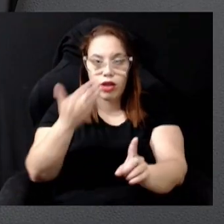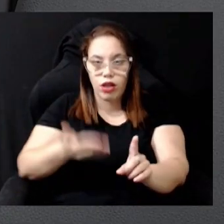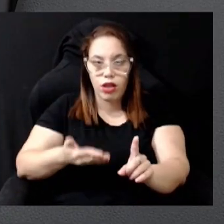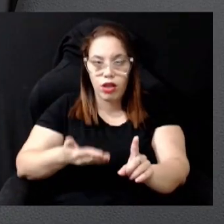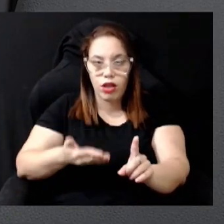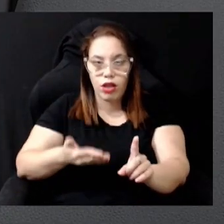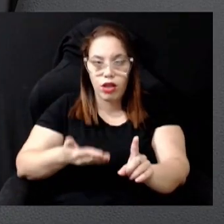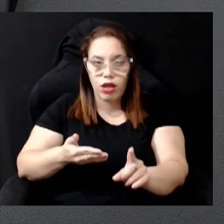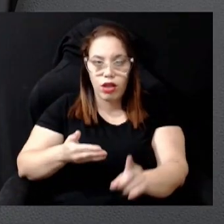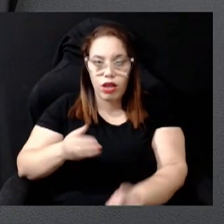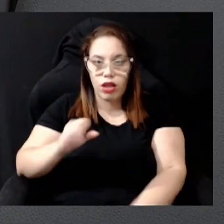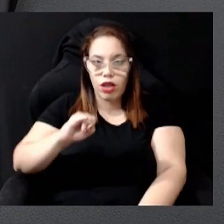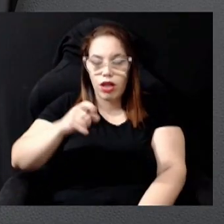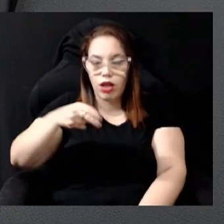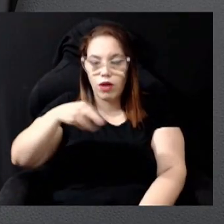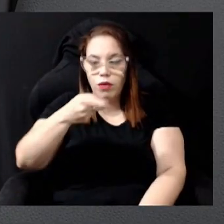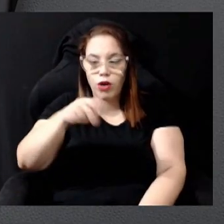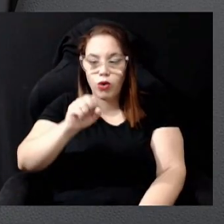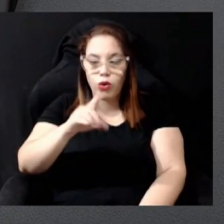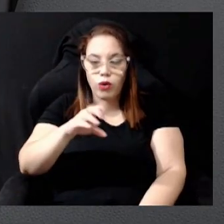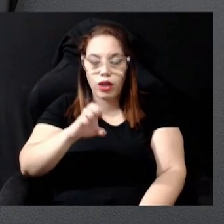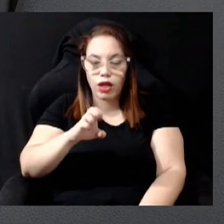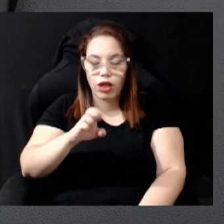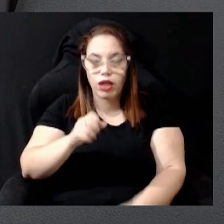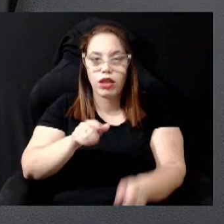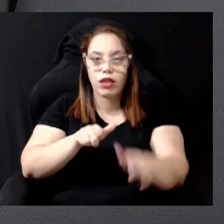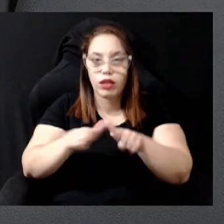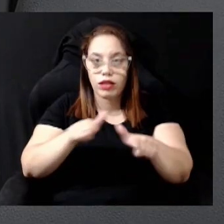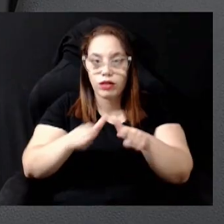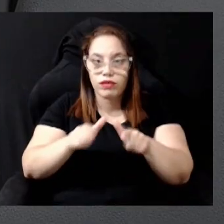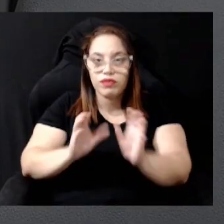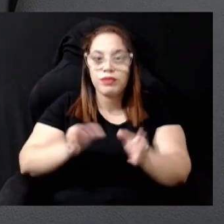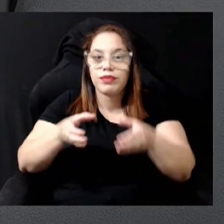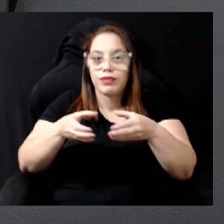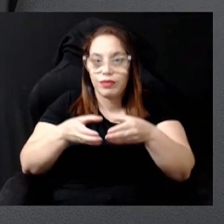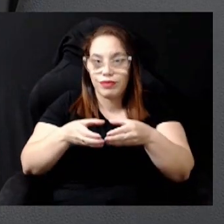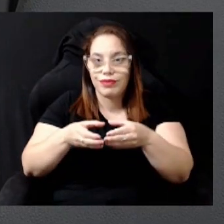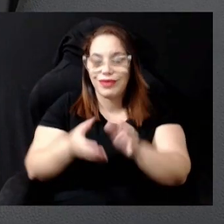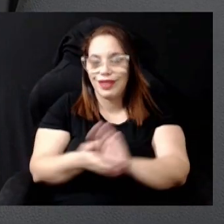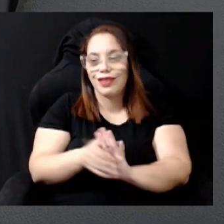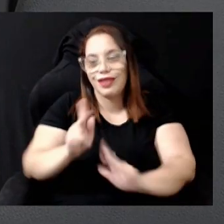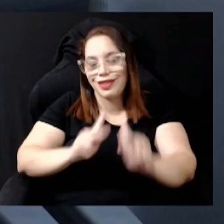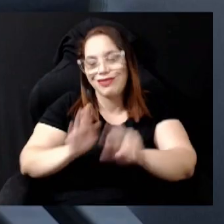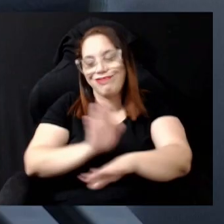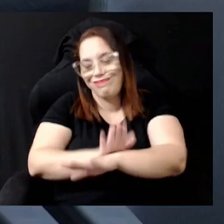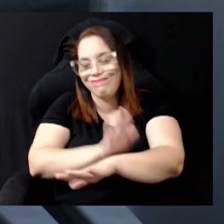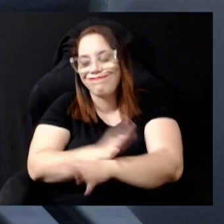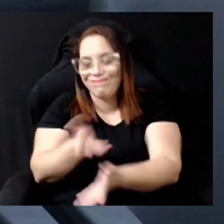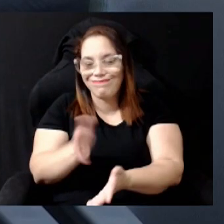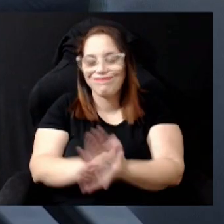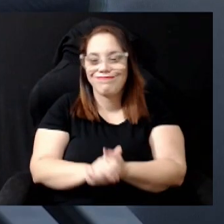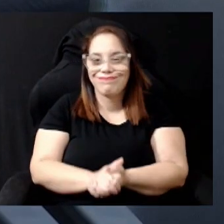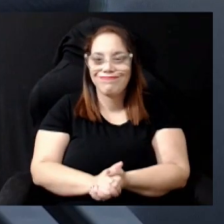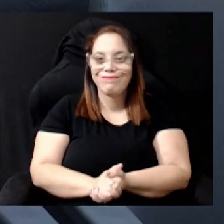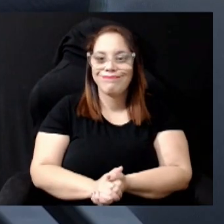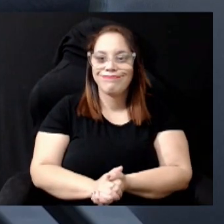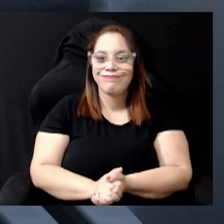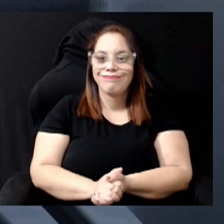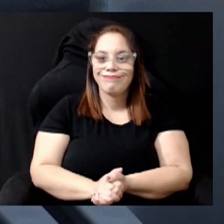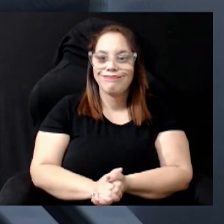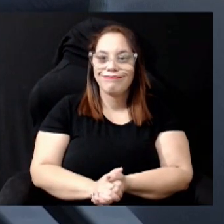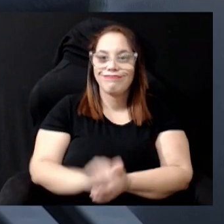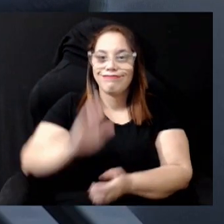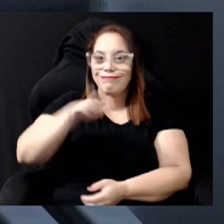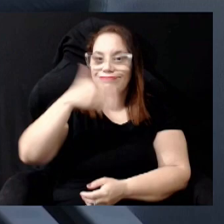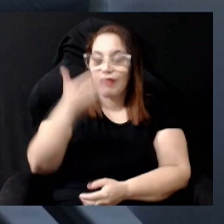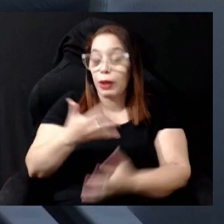que era uma pessoa que trabalhava ali na comunidade, com toda a população. Foi muito, muito bacana. Uma homenagem merecida,